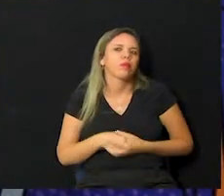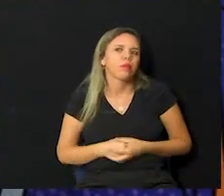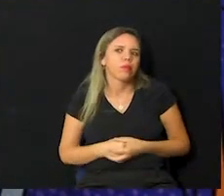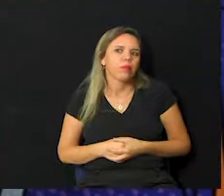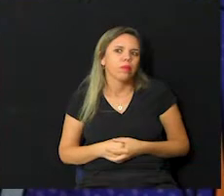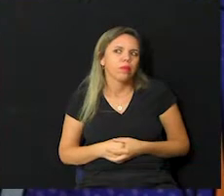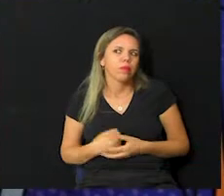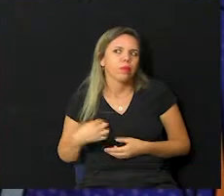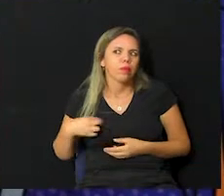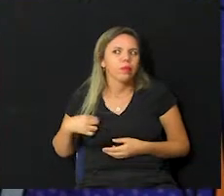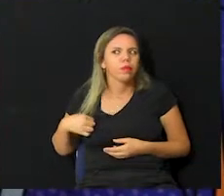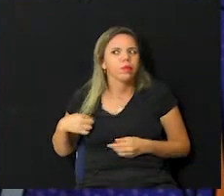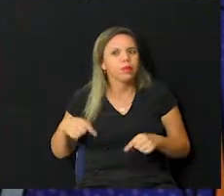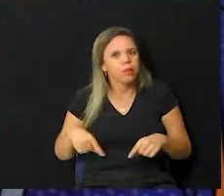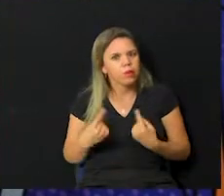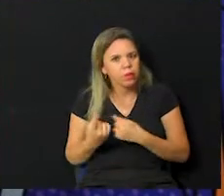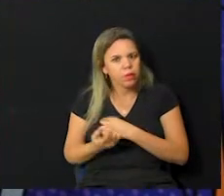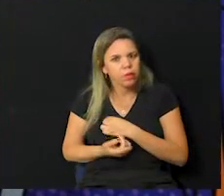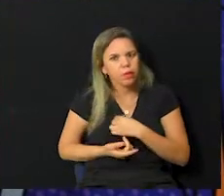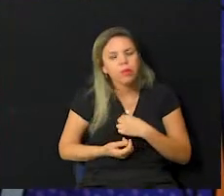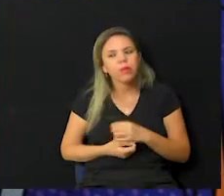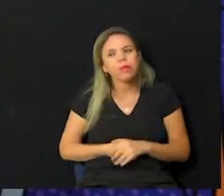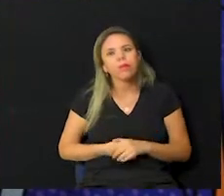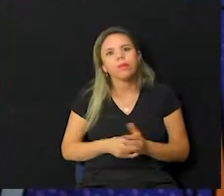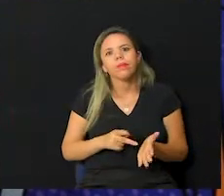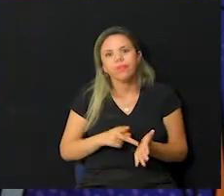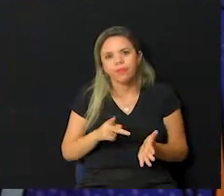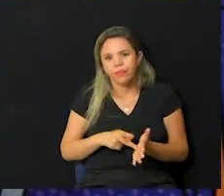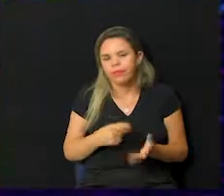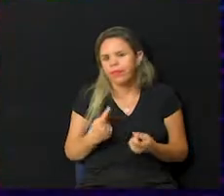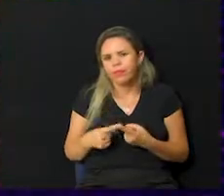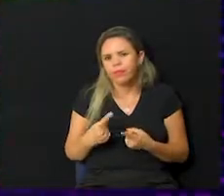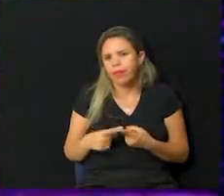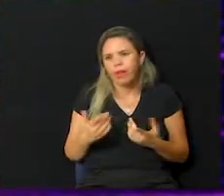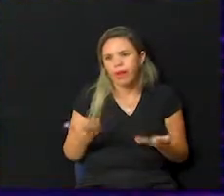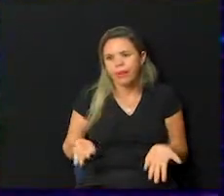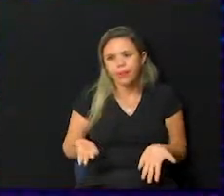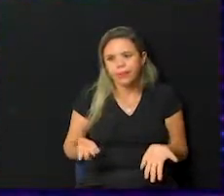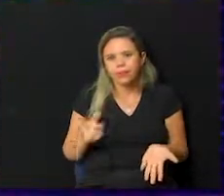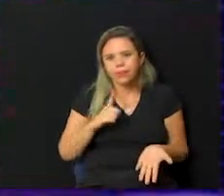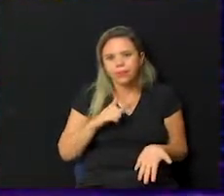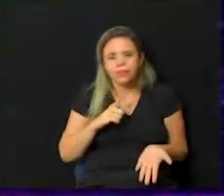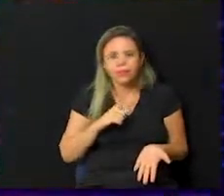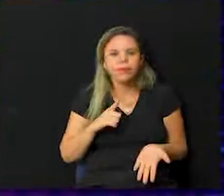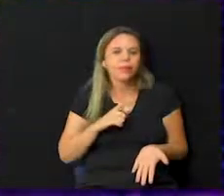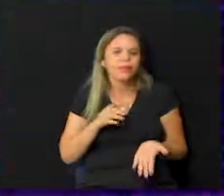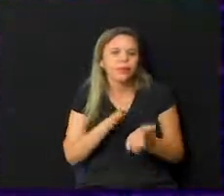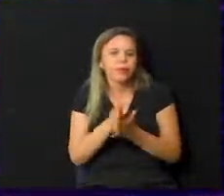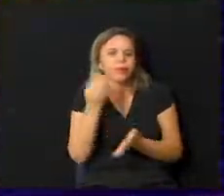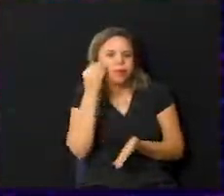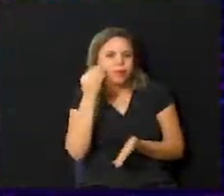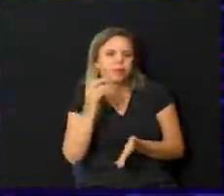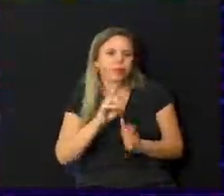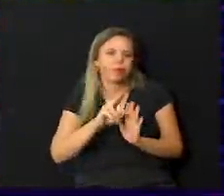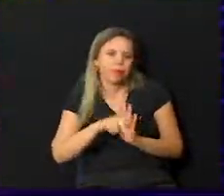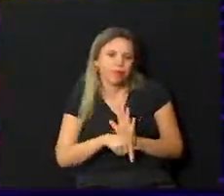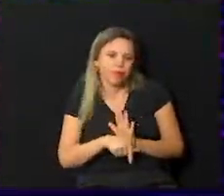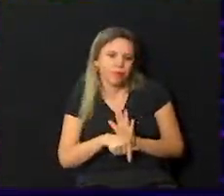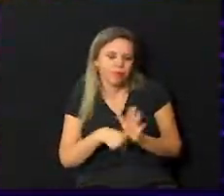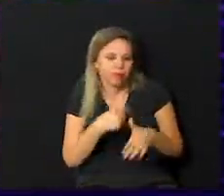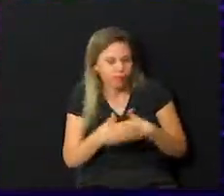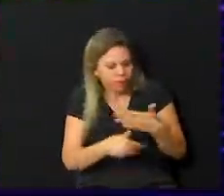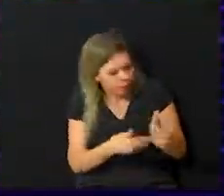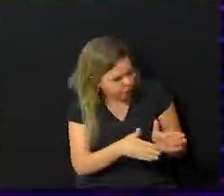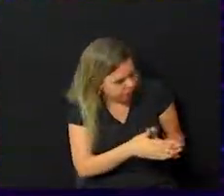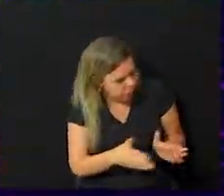projeto? Bom, desafio em si, na verdade, foi porque ele tentou ser publicado várias vezes, né?